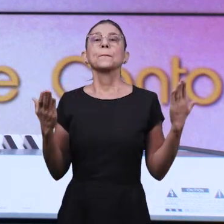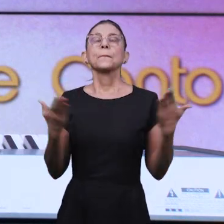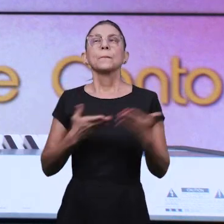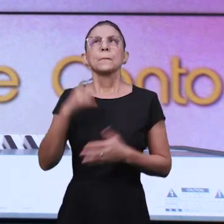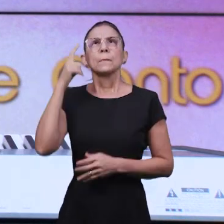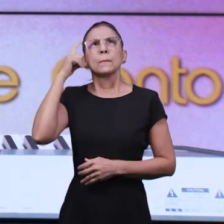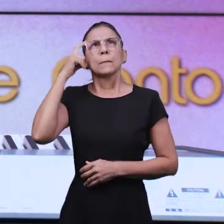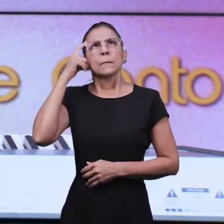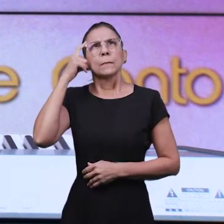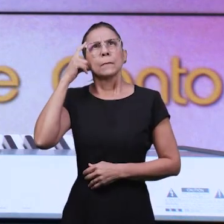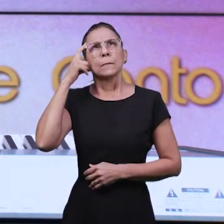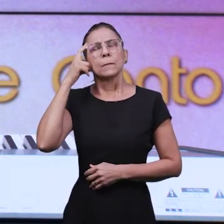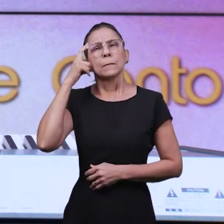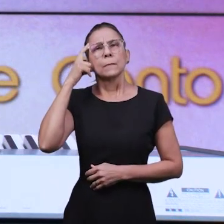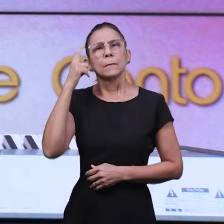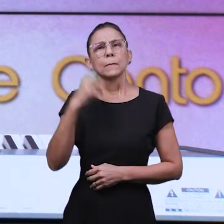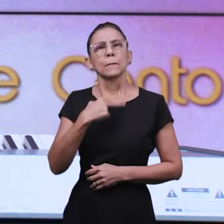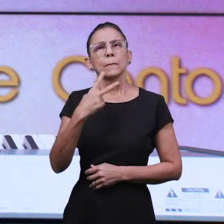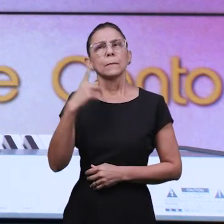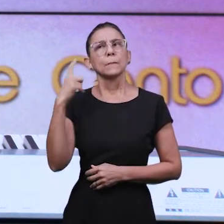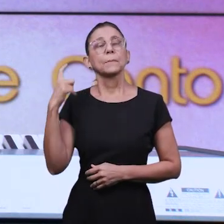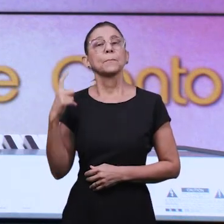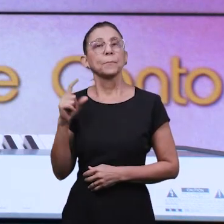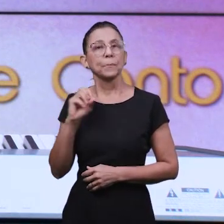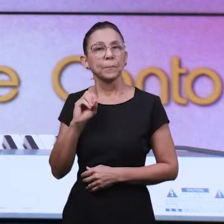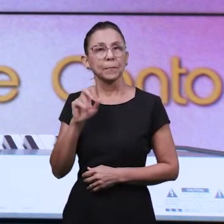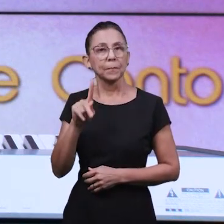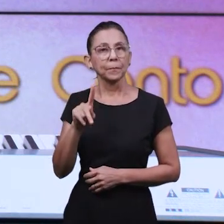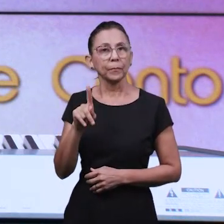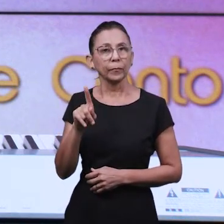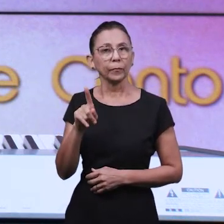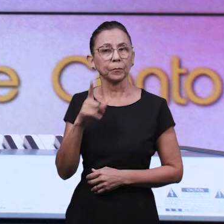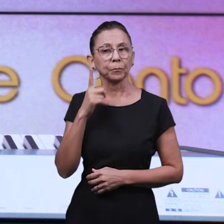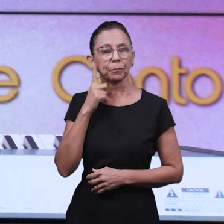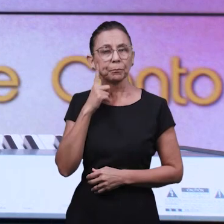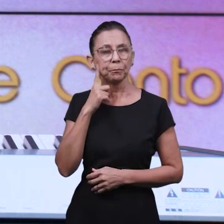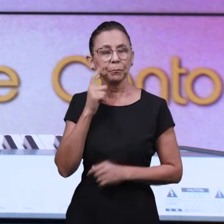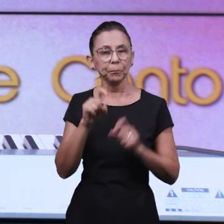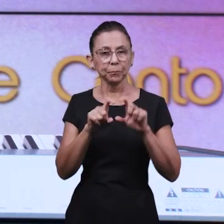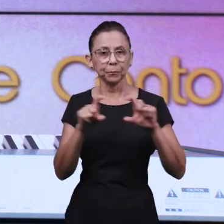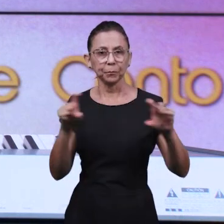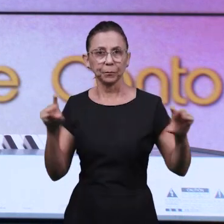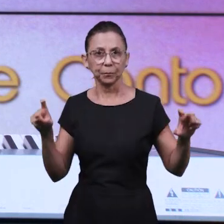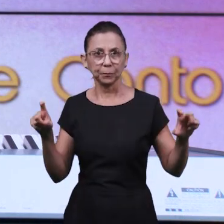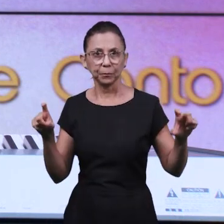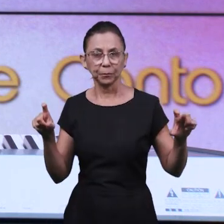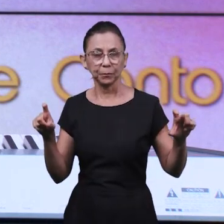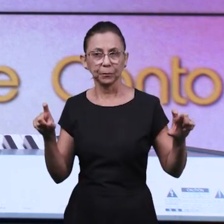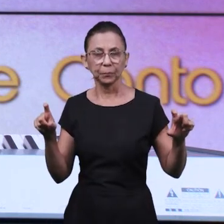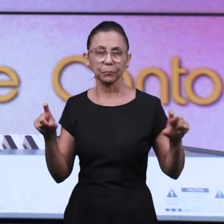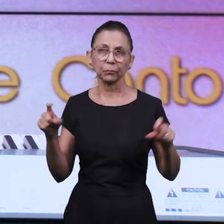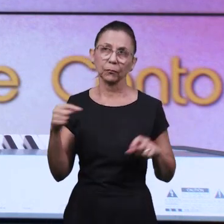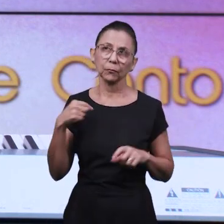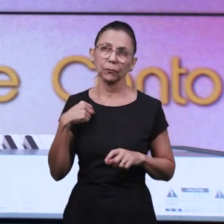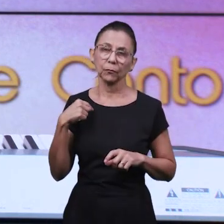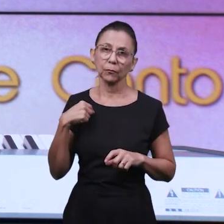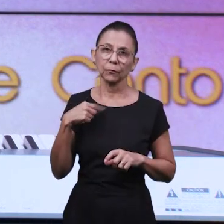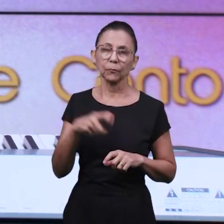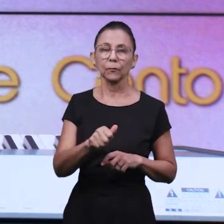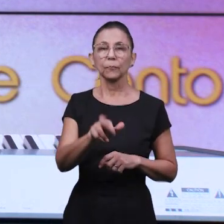gente vai começar a pensar em sonoridade, ok? Então, vamos pensar nessa frase. Para que eu